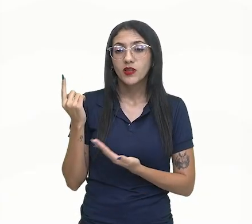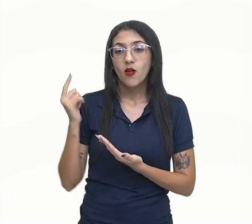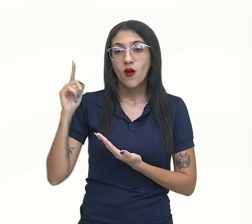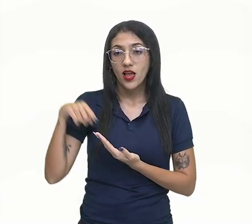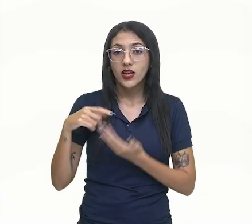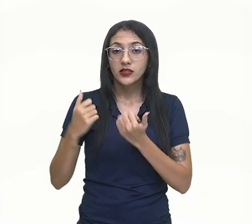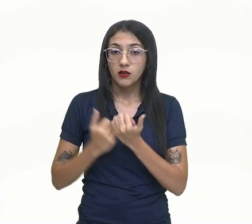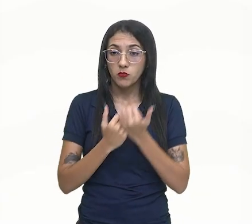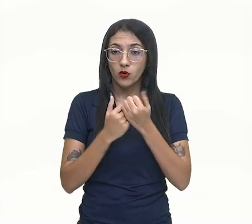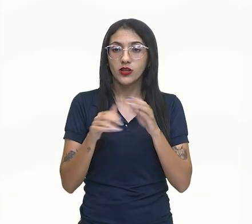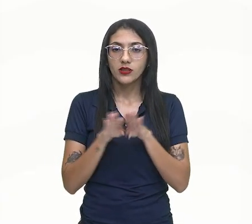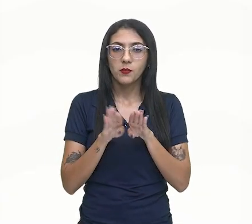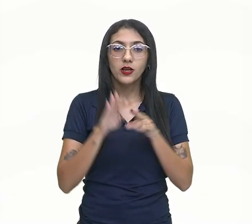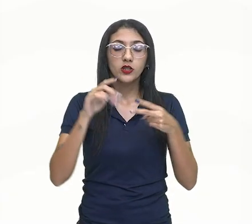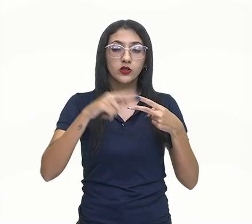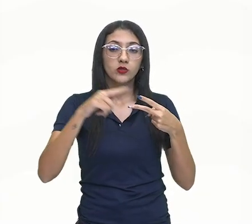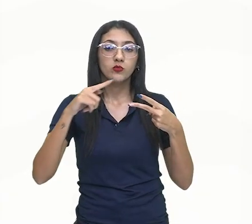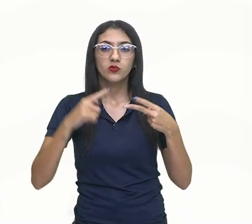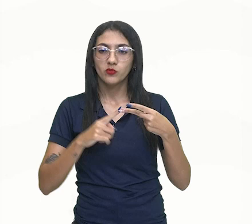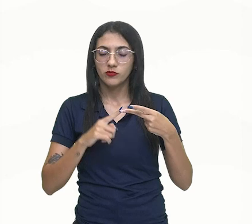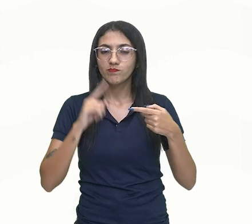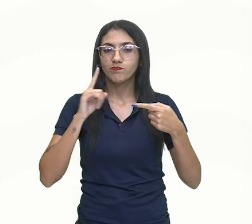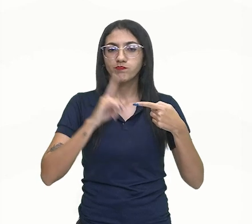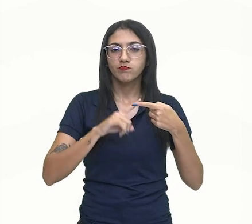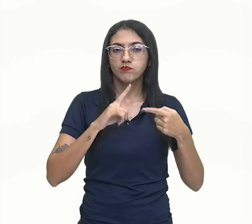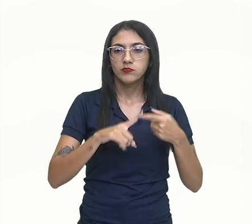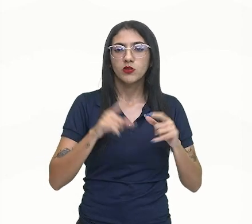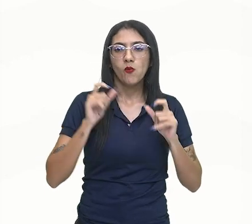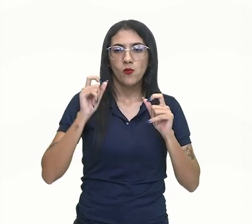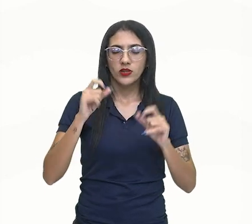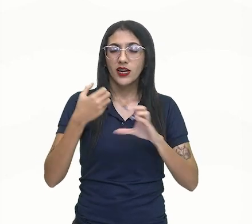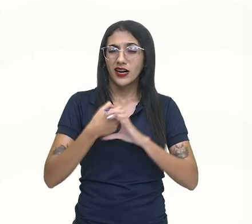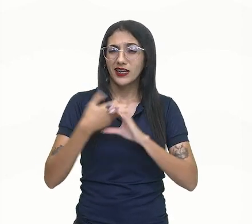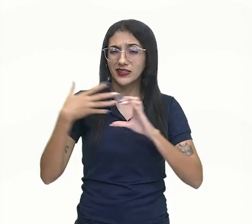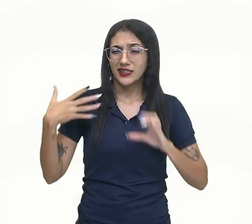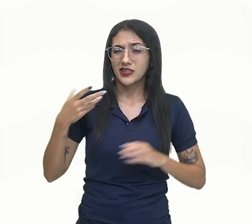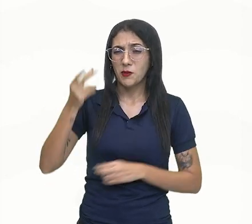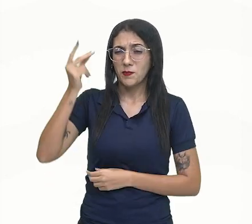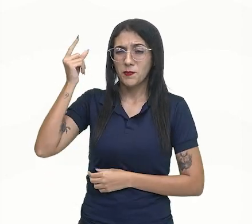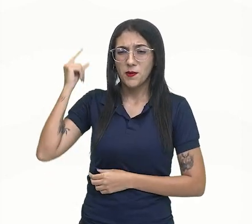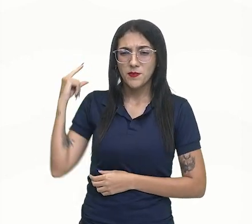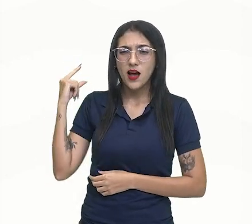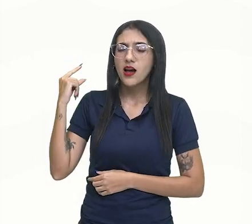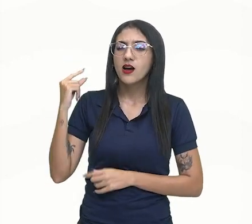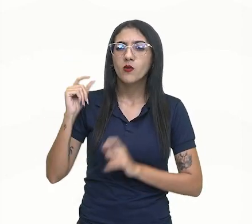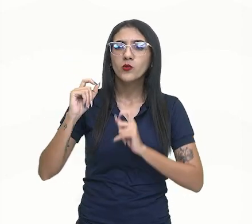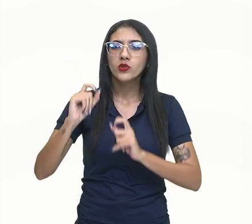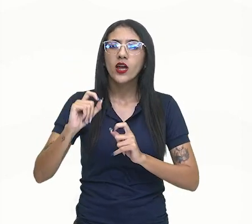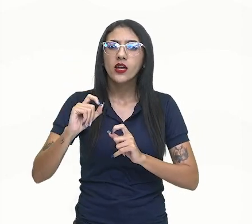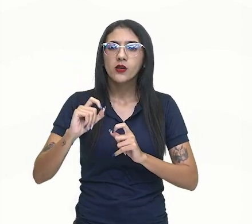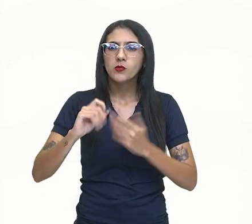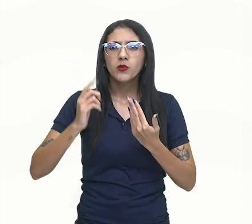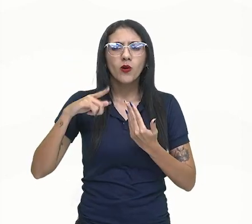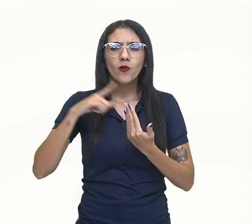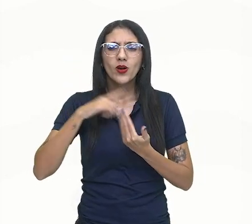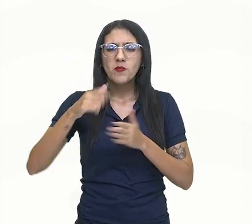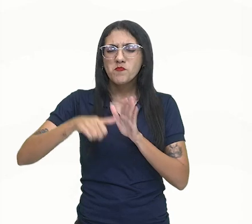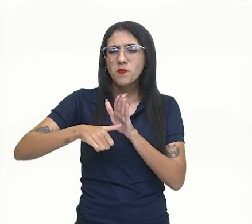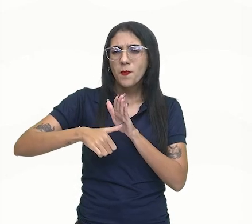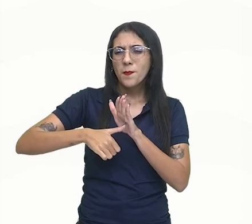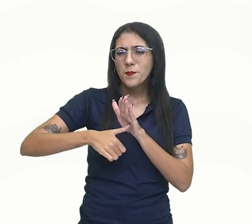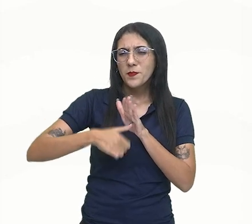em 2 pilares. Um deles aí é a ancestralidade, ou seja, quem foi o